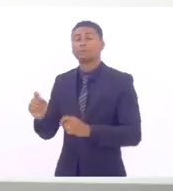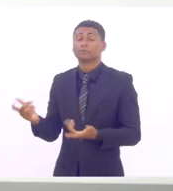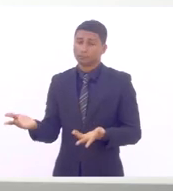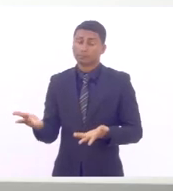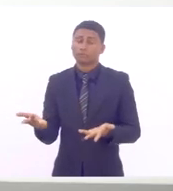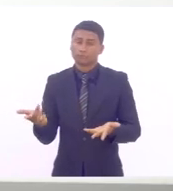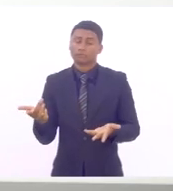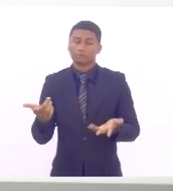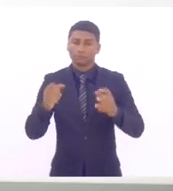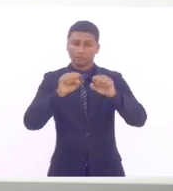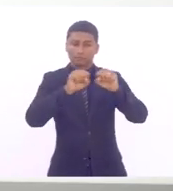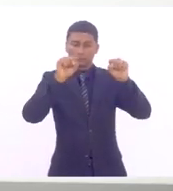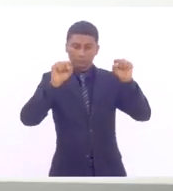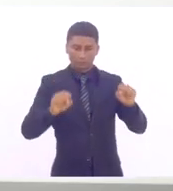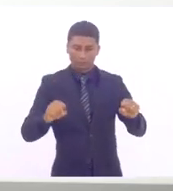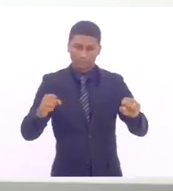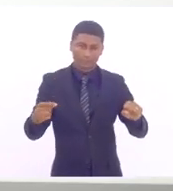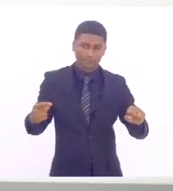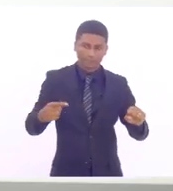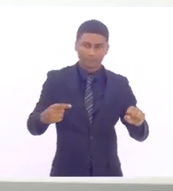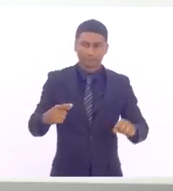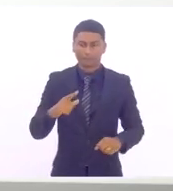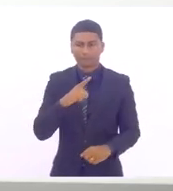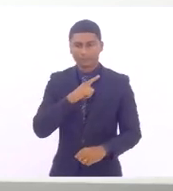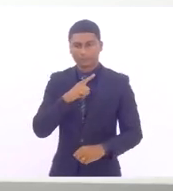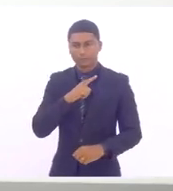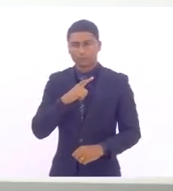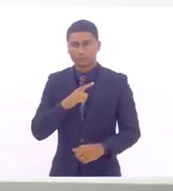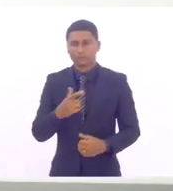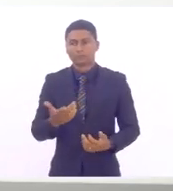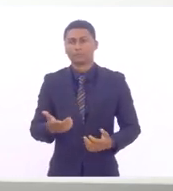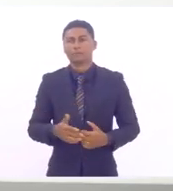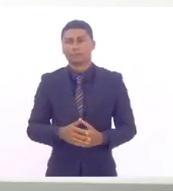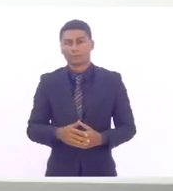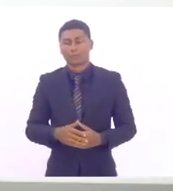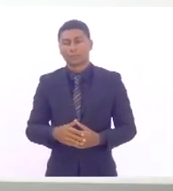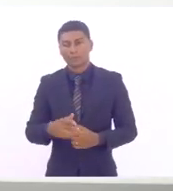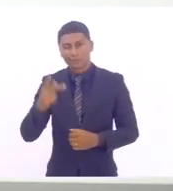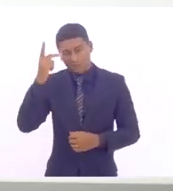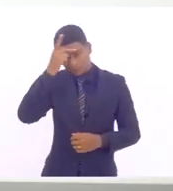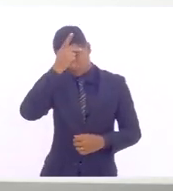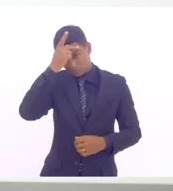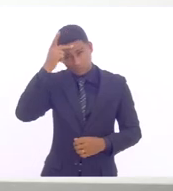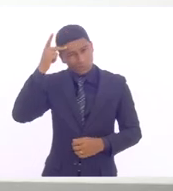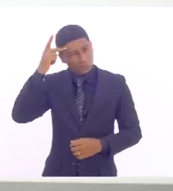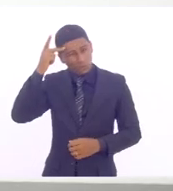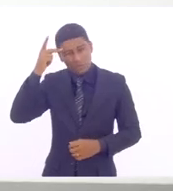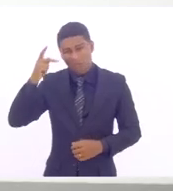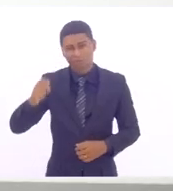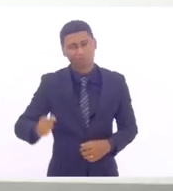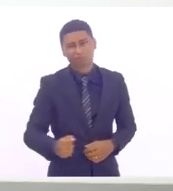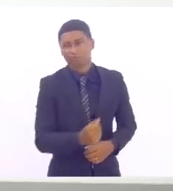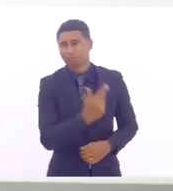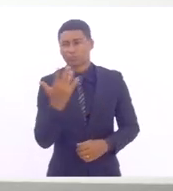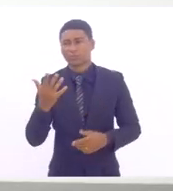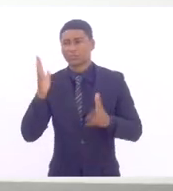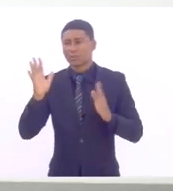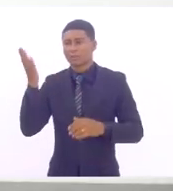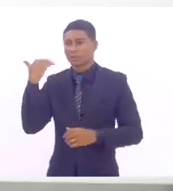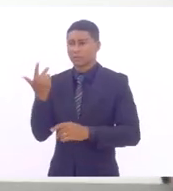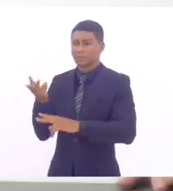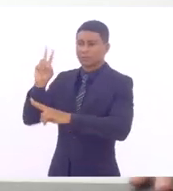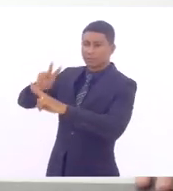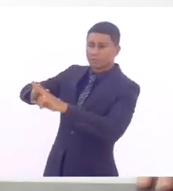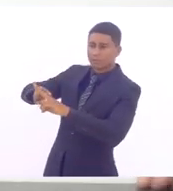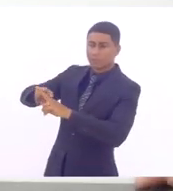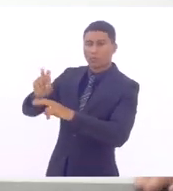sistema, como todos sabem, com milhares de pessoas que já passaram pela Polícia Civil, já foram presas, já foram